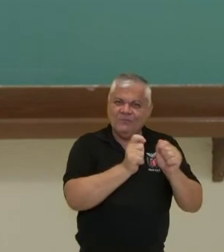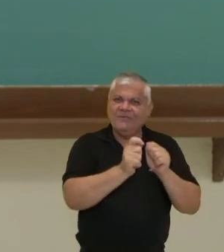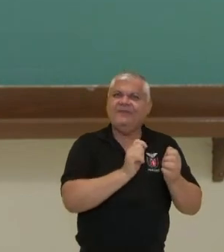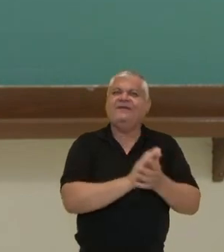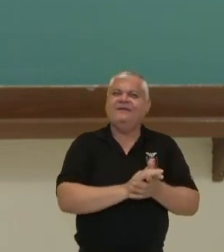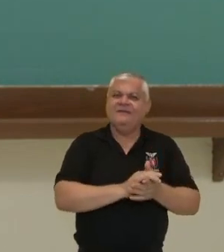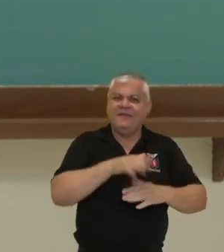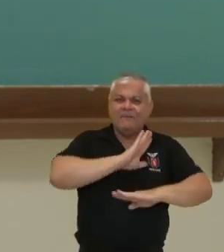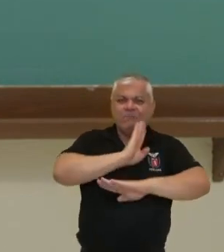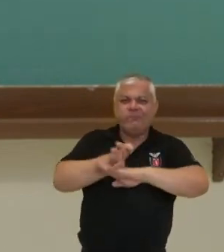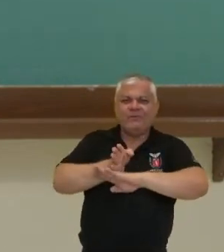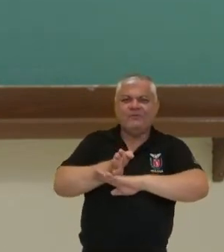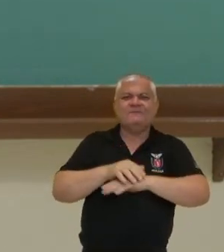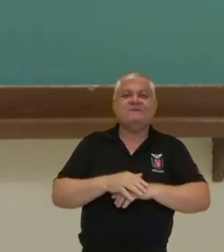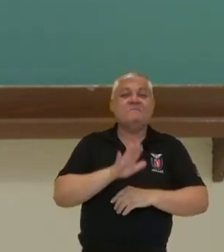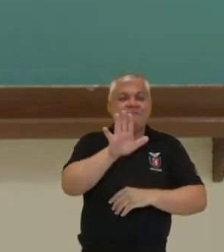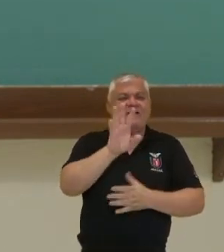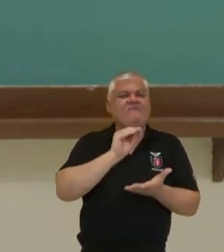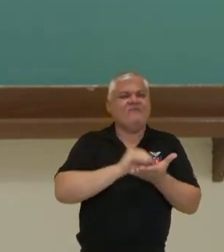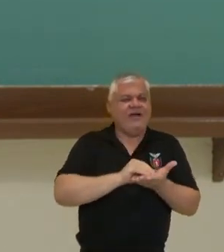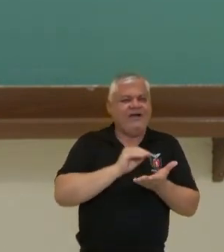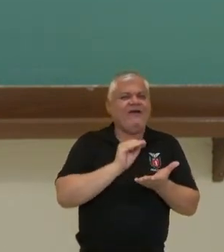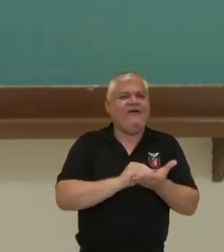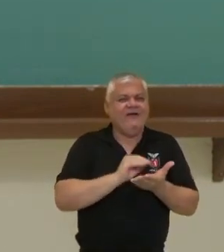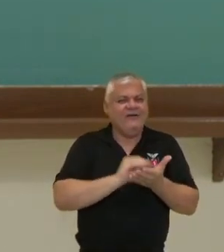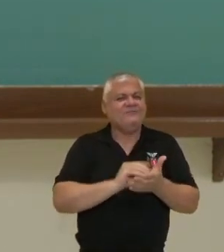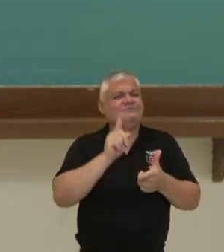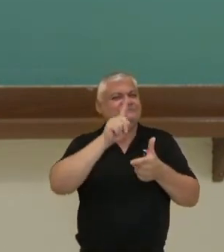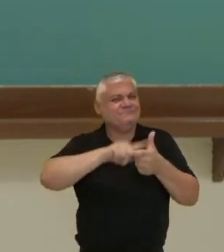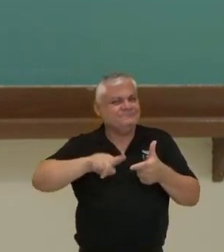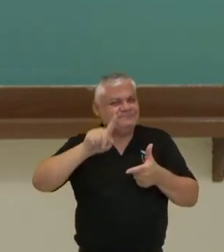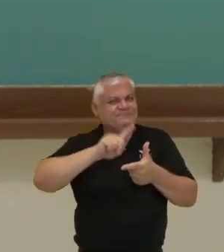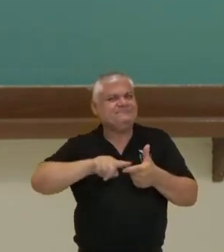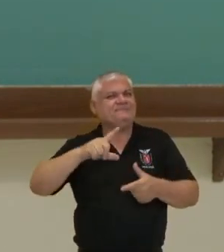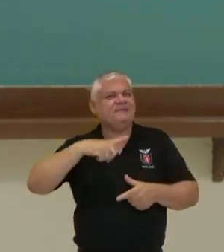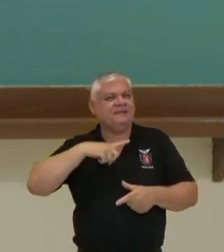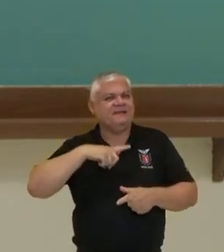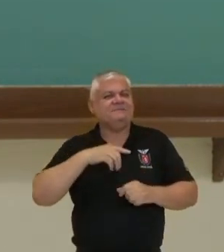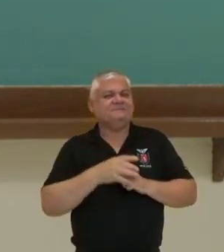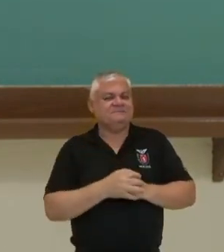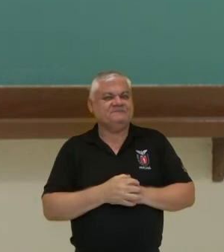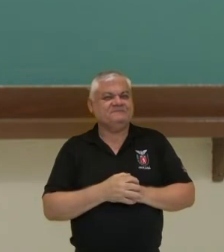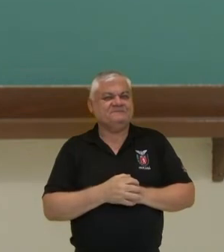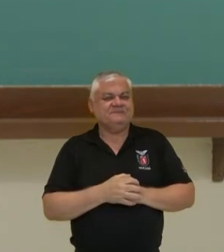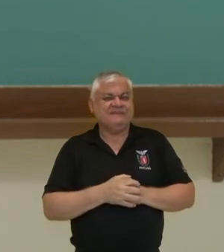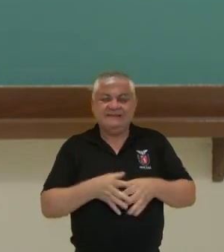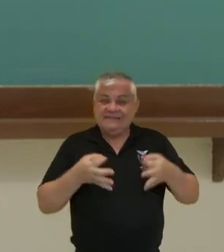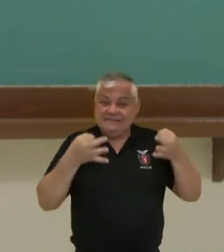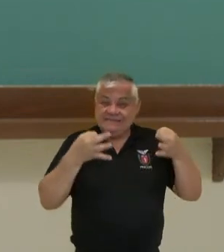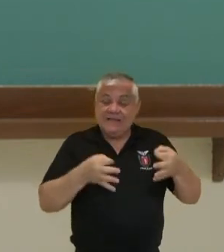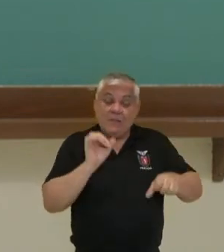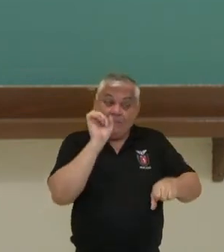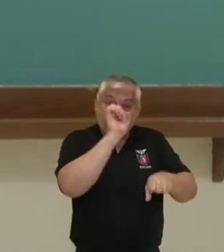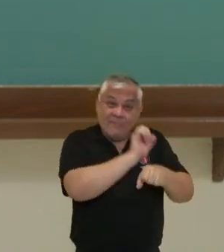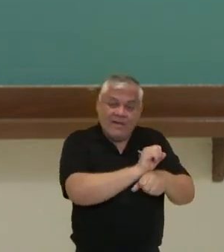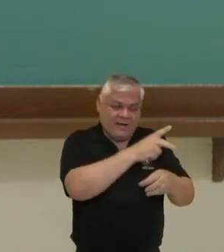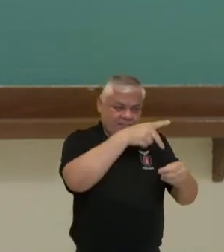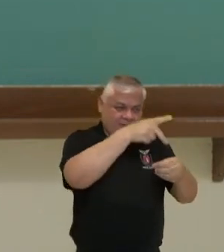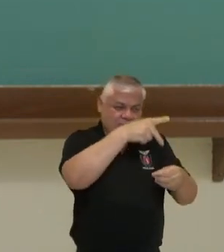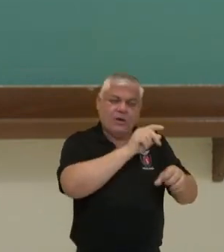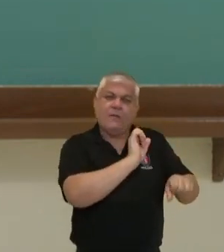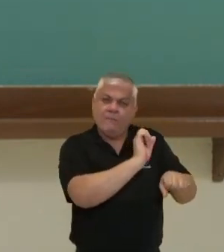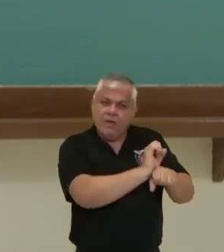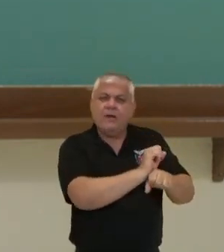já compensa mas ainda assim existe um problema nessa situação o ideal seria parar de usar petróleo